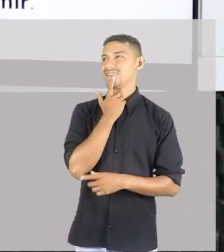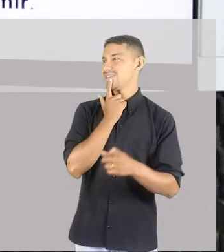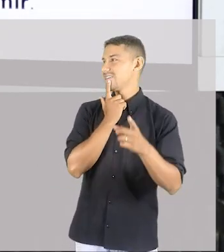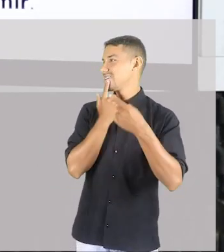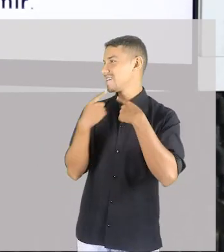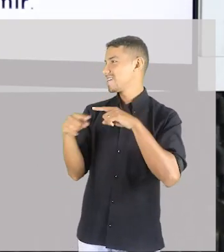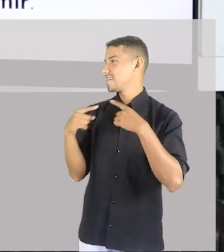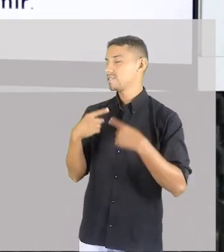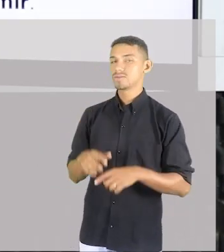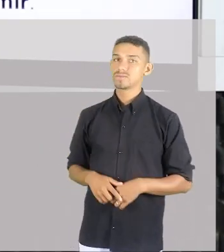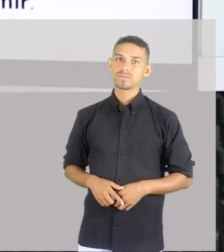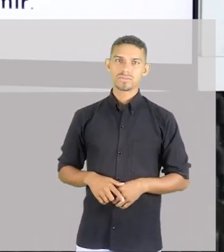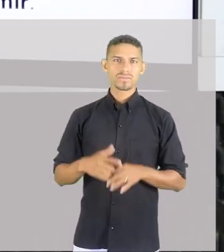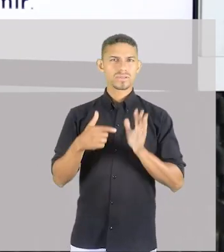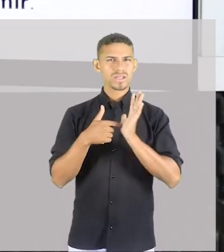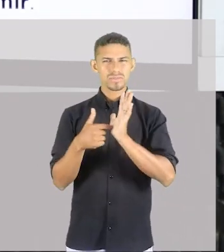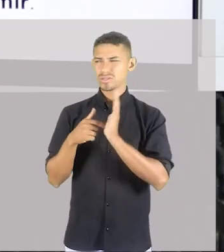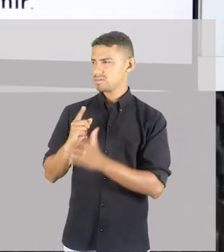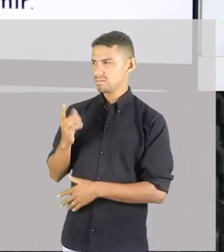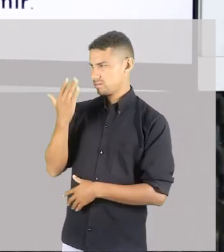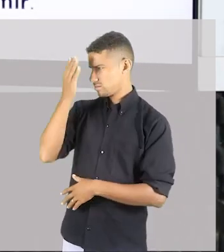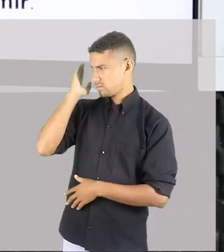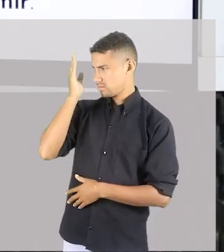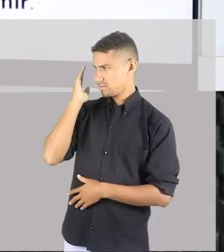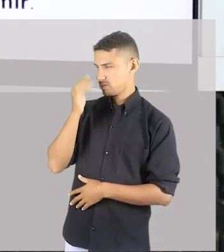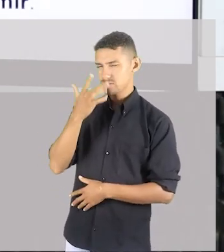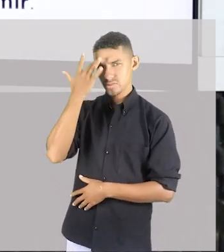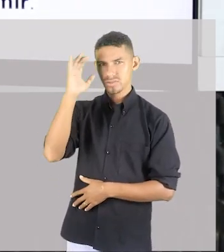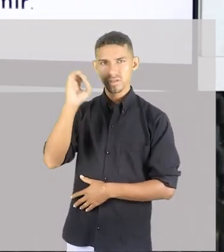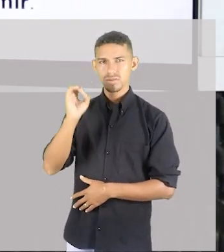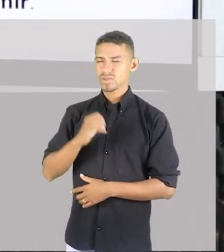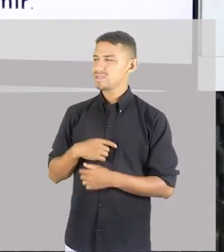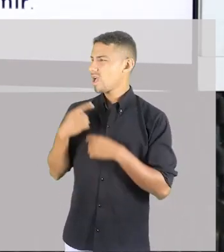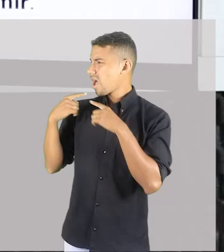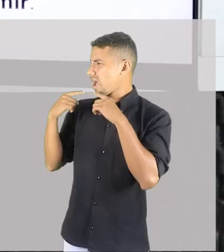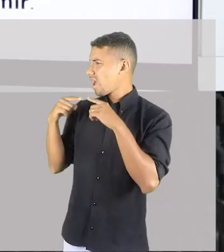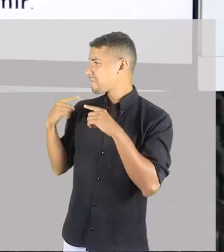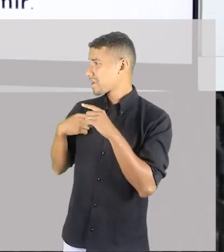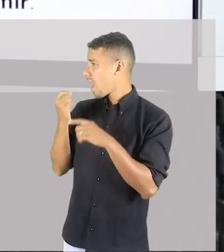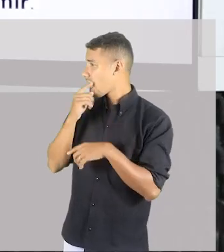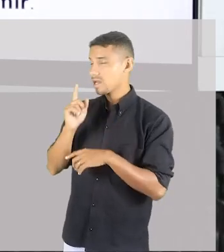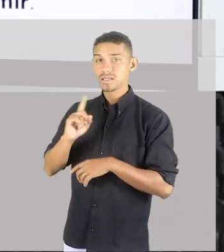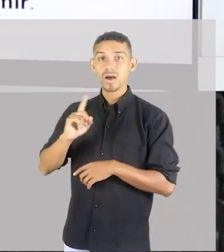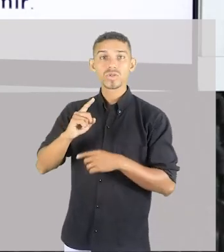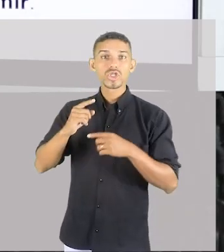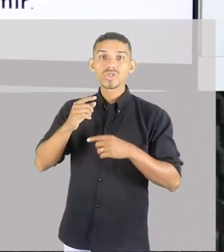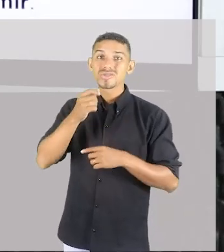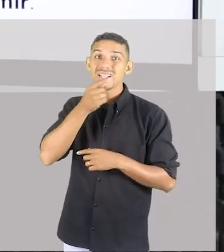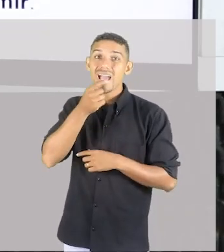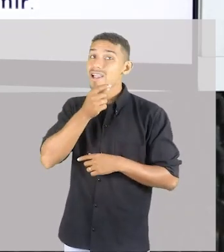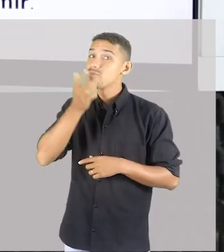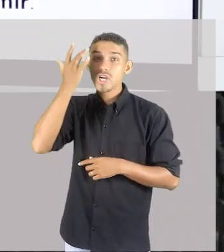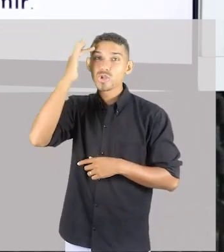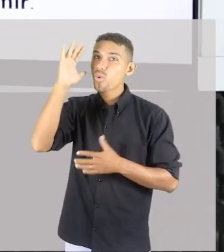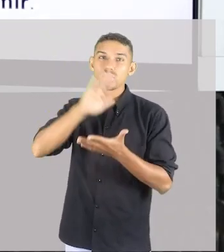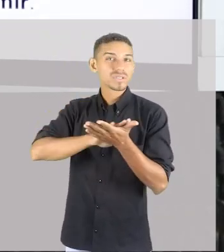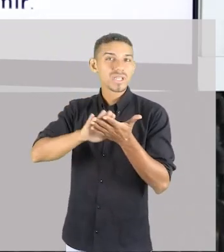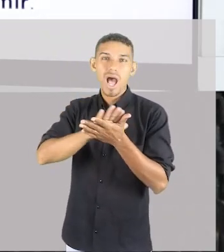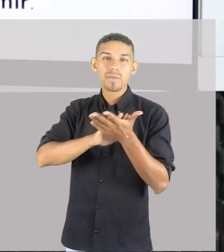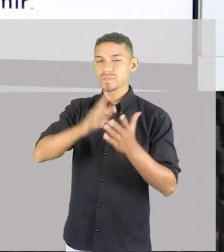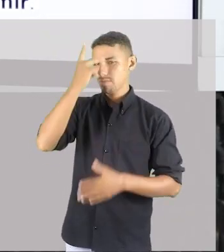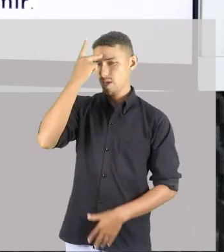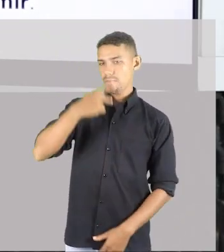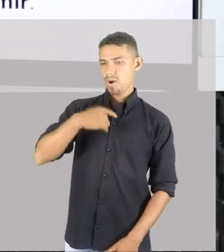e critica, aí você demonstra que você realmente não sabe. Porque você não está rindo porque é engraçado, você está rindo porque você não sabe. Você está rindo da sua